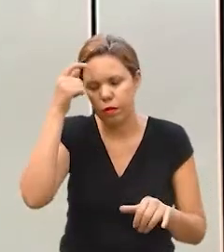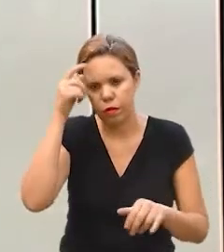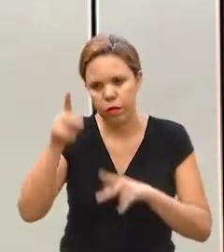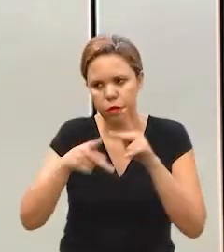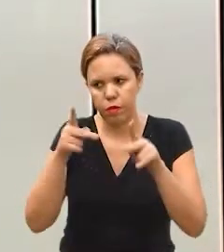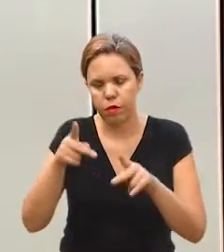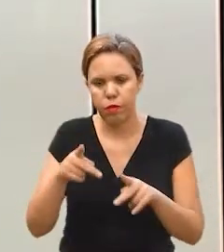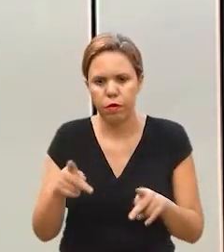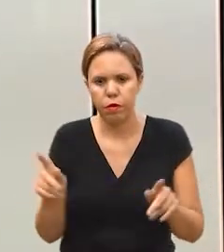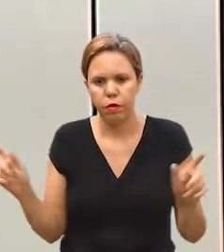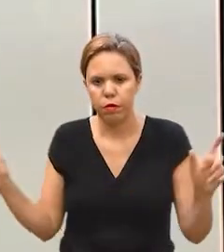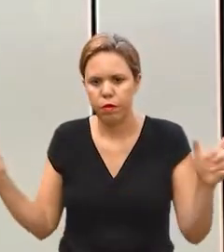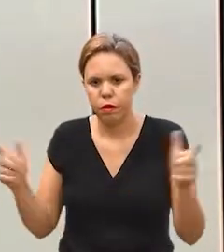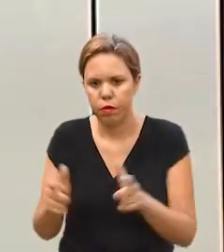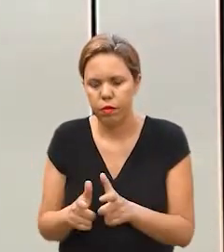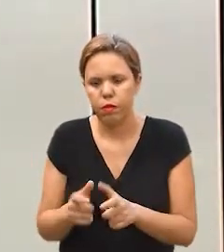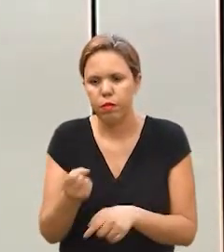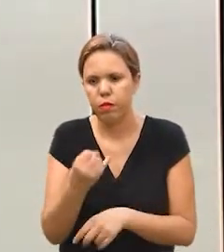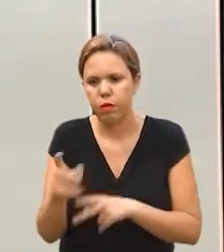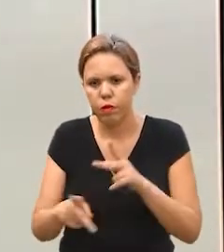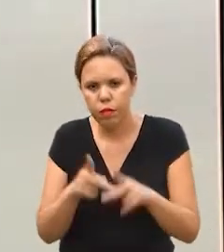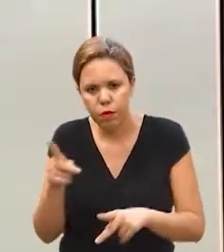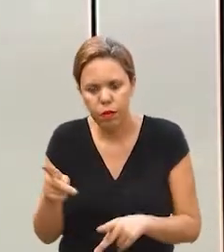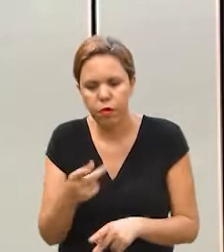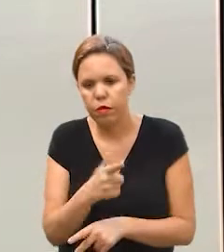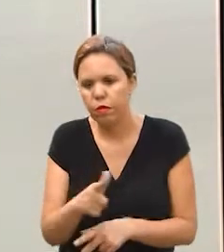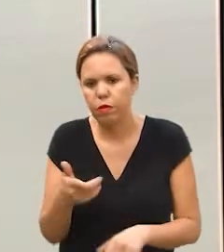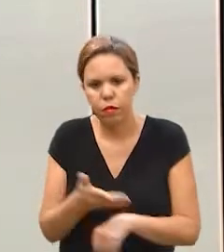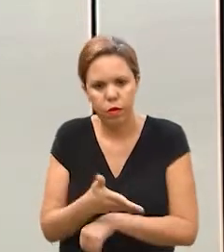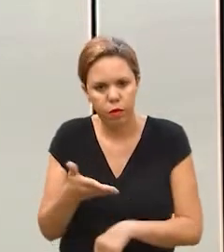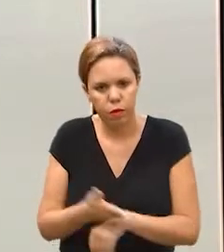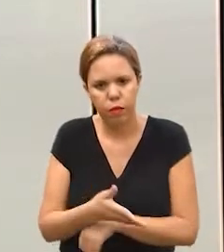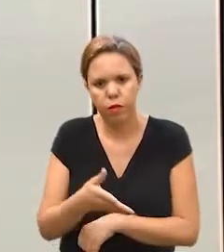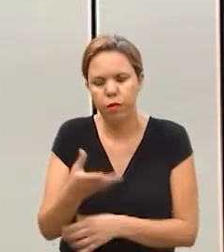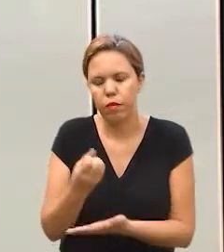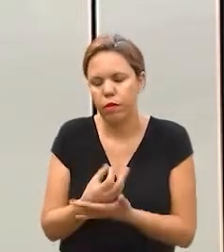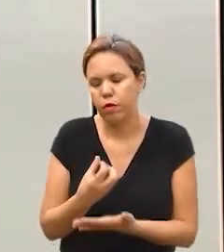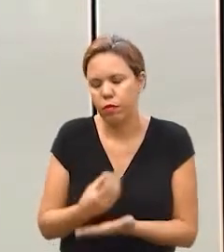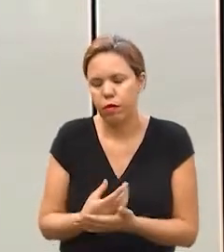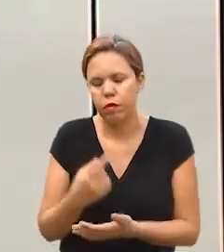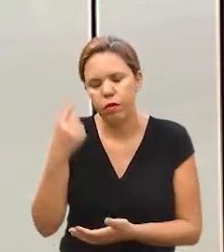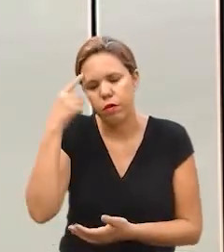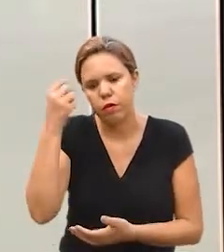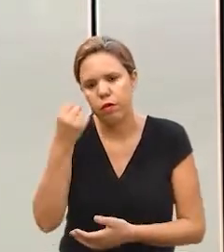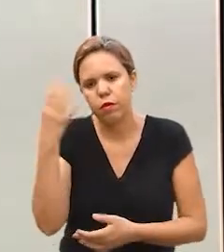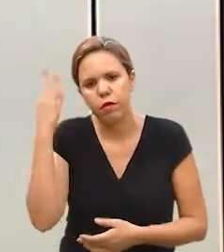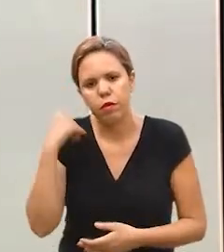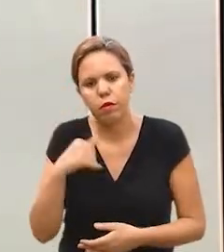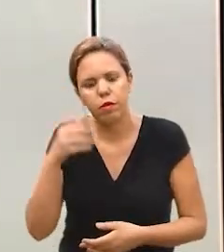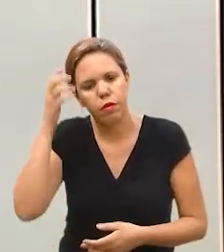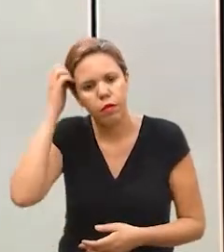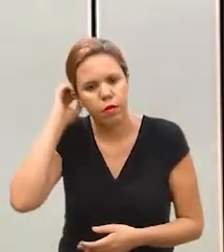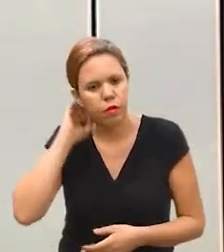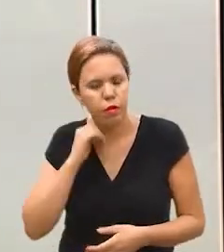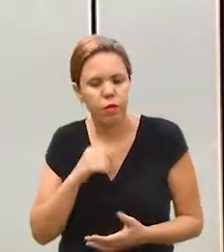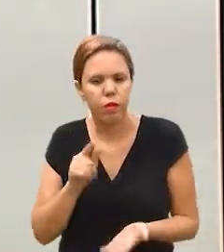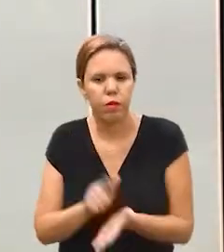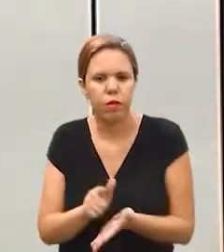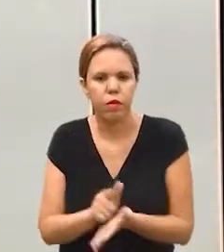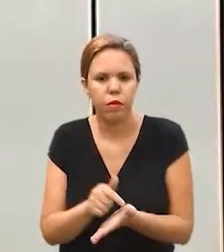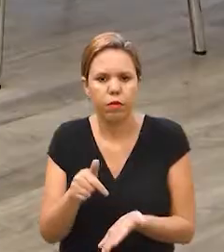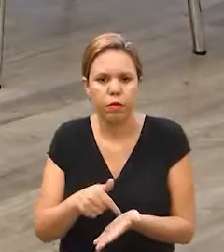para erradicar o analfabetismo. E para a gente ter uma ideia dos números aí sobre o EJA, eu separei